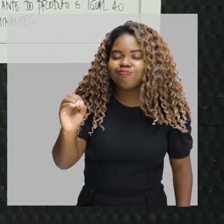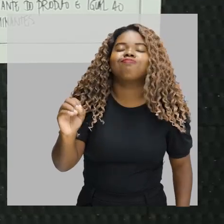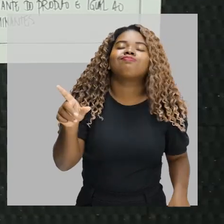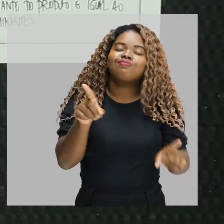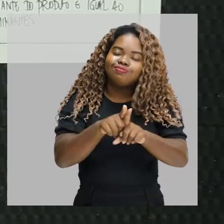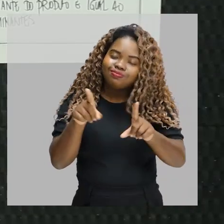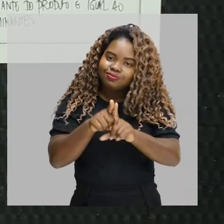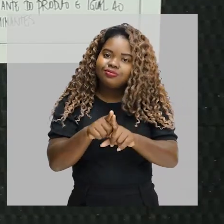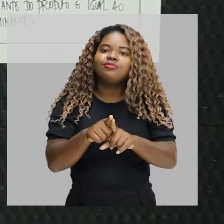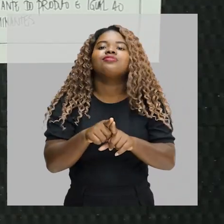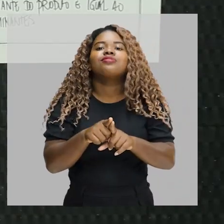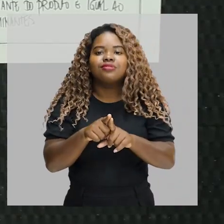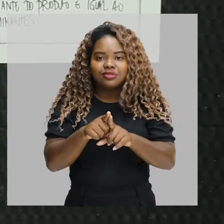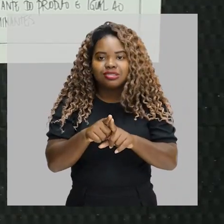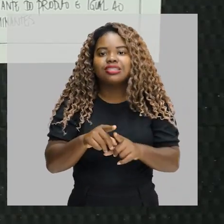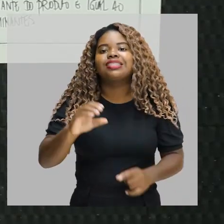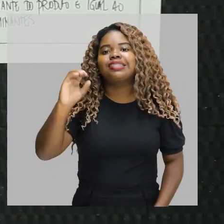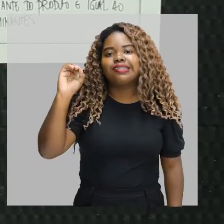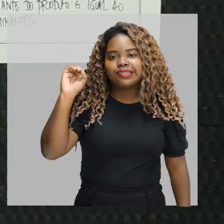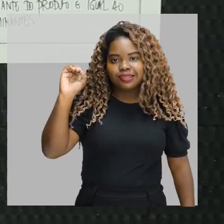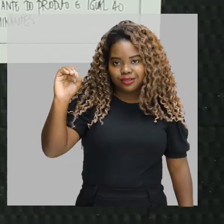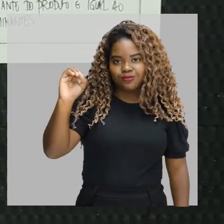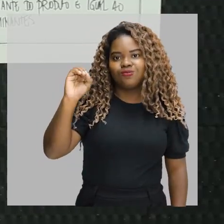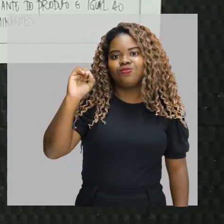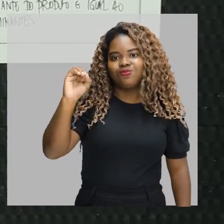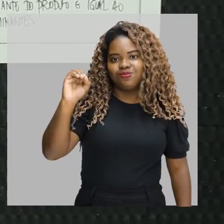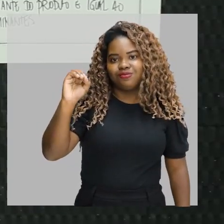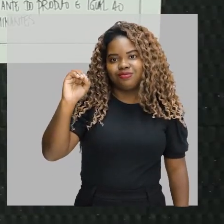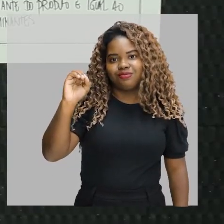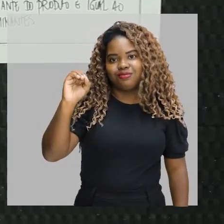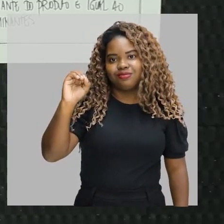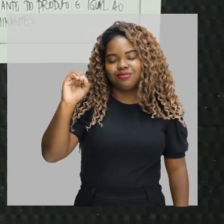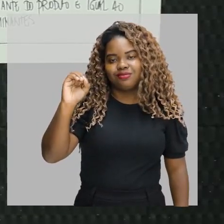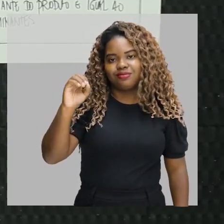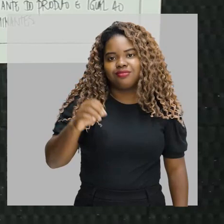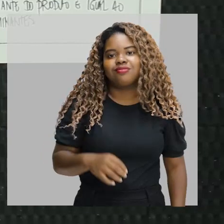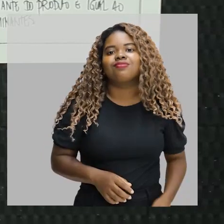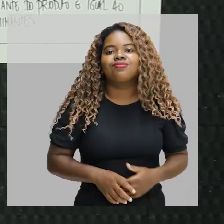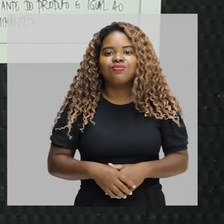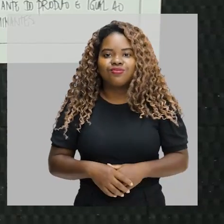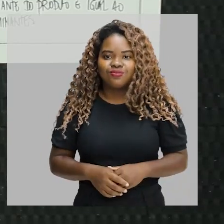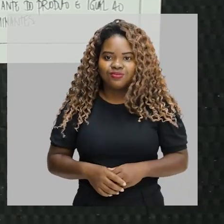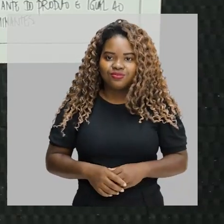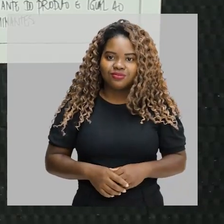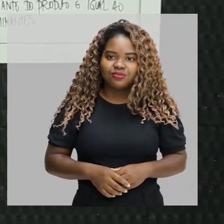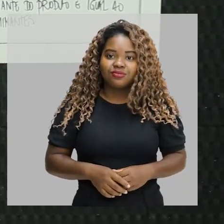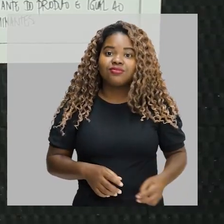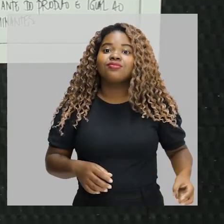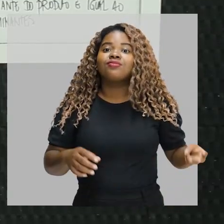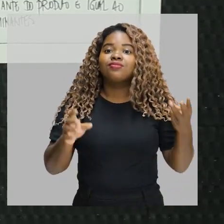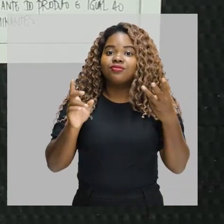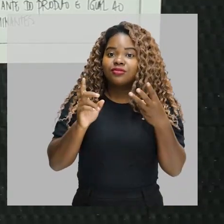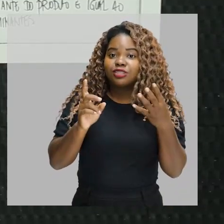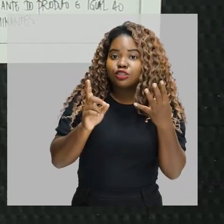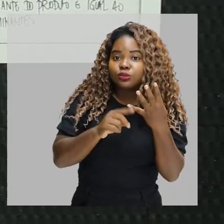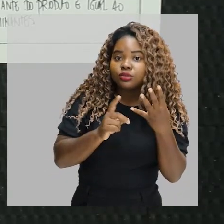você tem, ou colunas, você sabe que esse determinante é zero. E por último, se